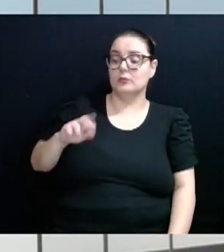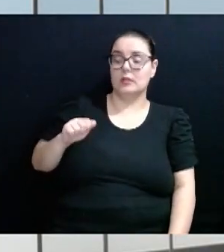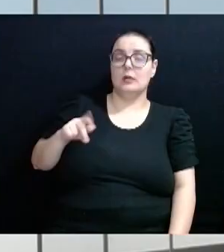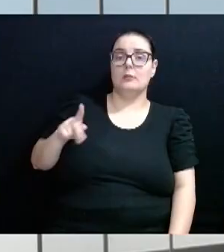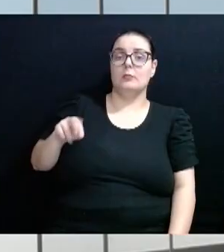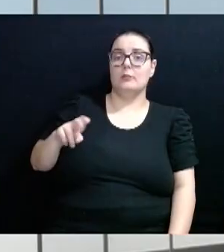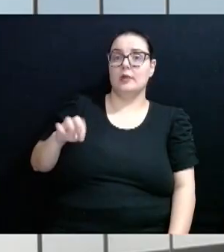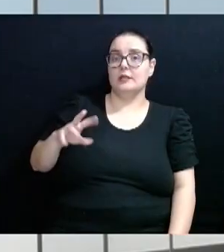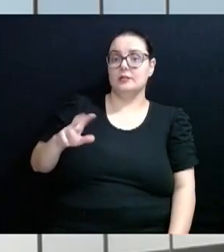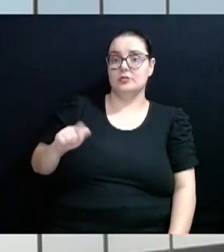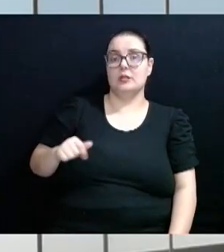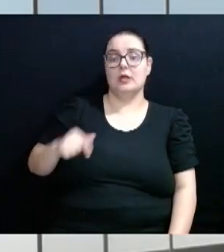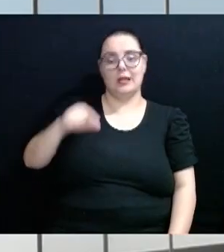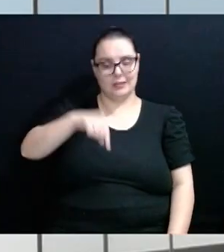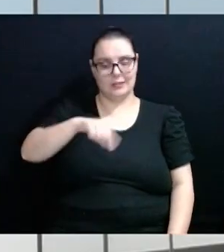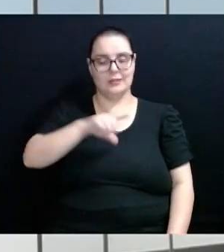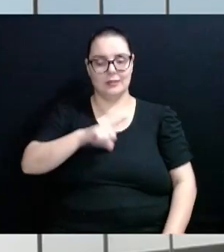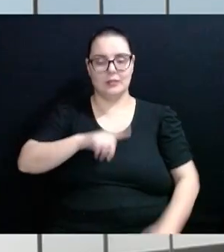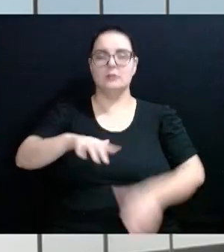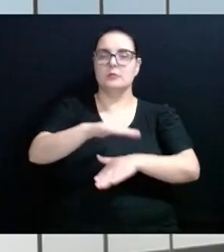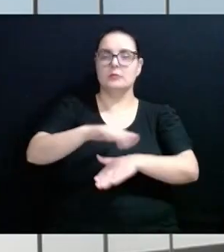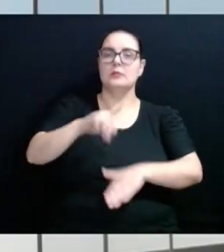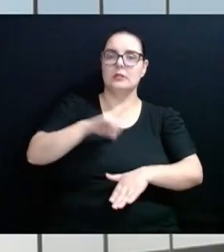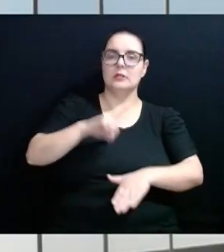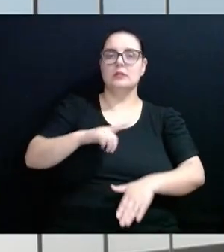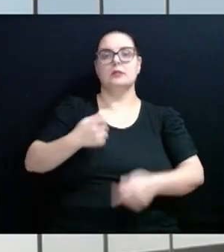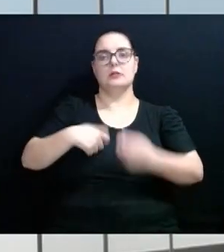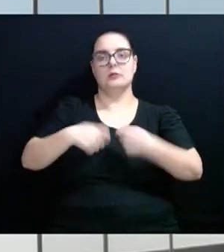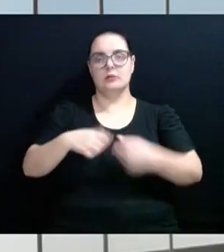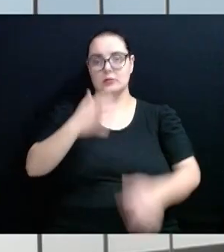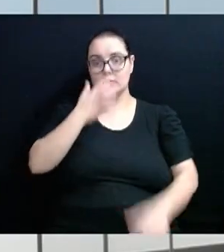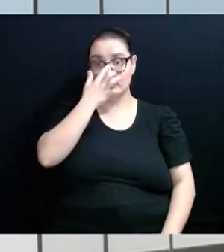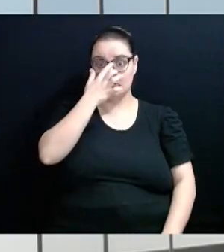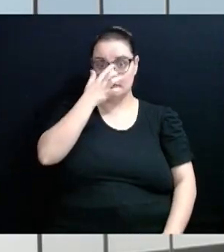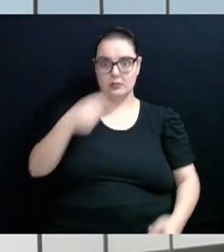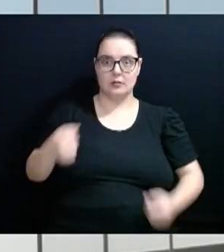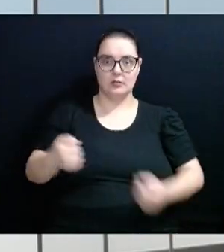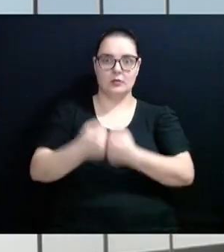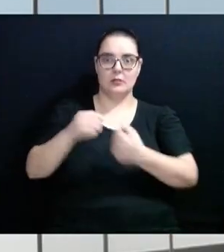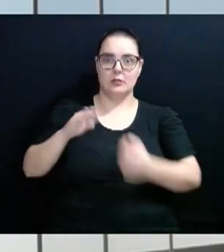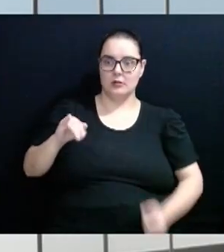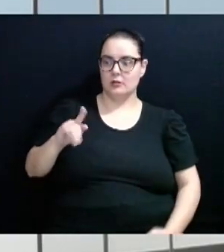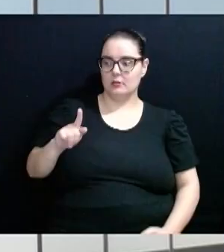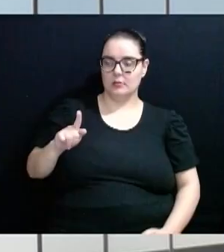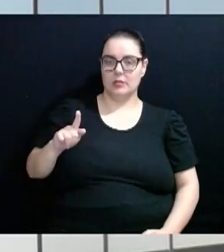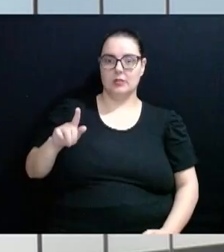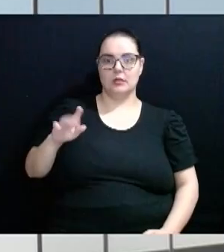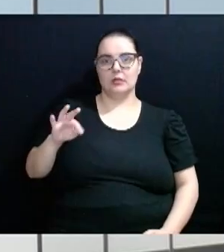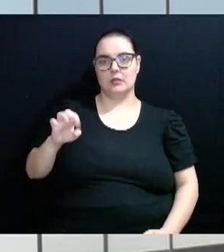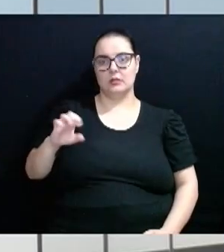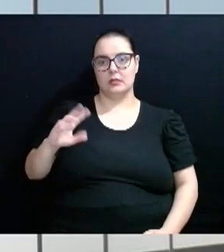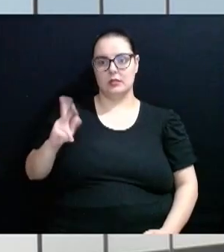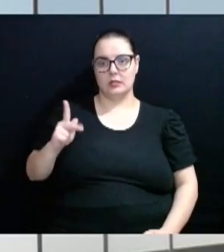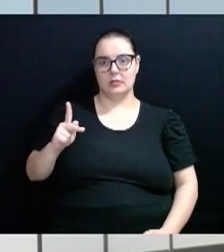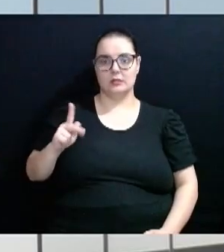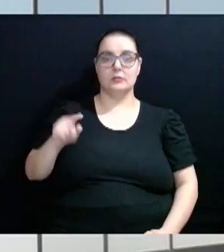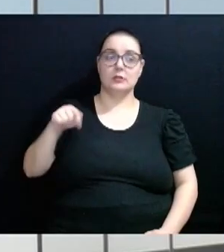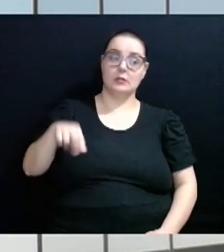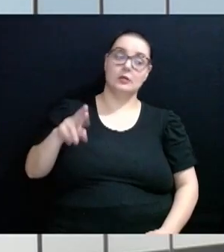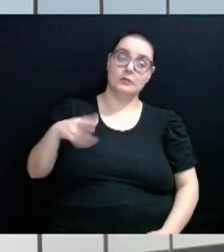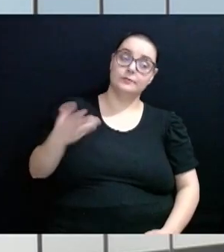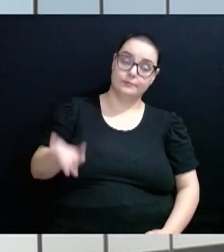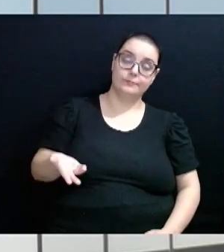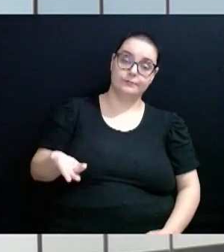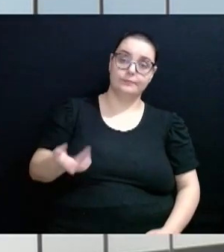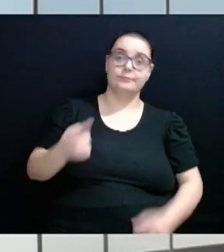né? Então, quando nós estamos vendo hoje o conflito com as Big Techs, é um pouco em função disso, né? Por quê? Porque as